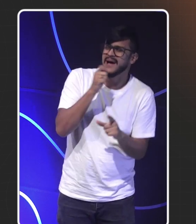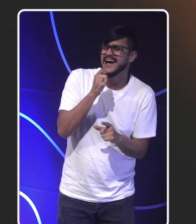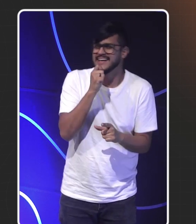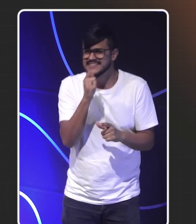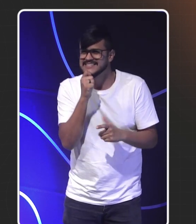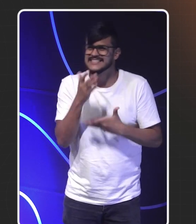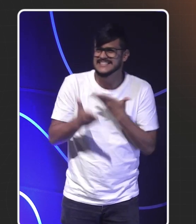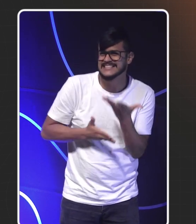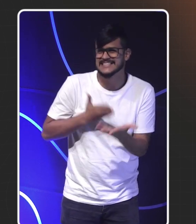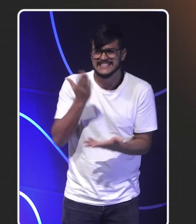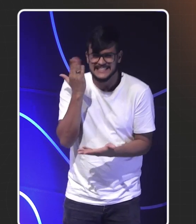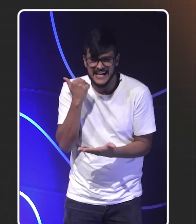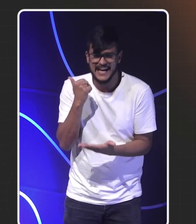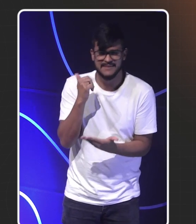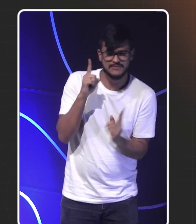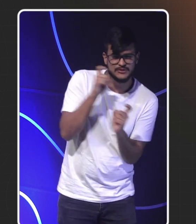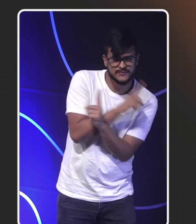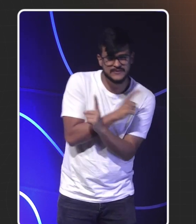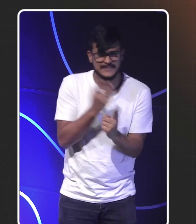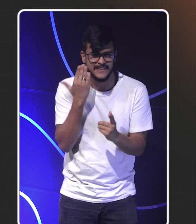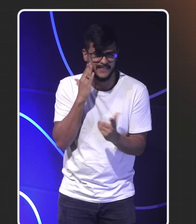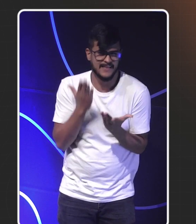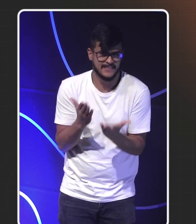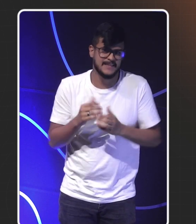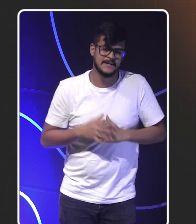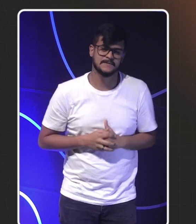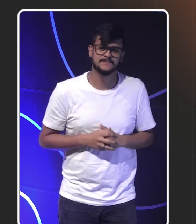muito difícil de lidar.